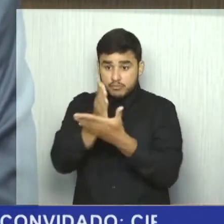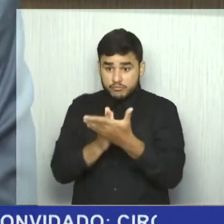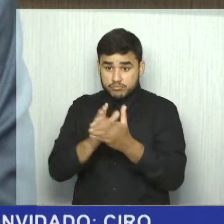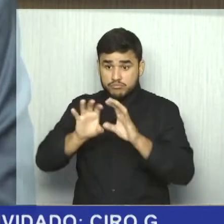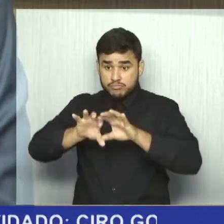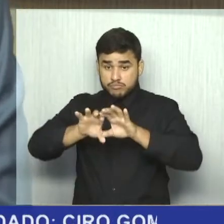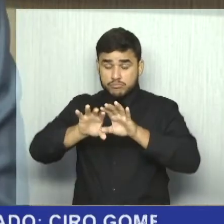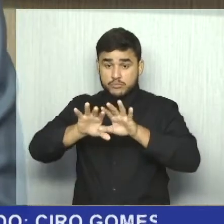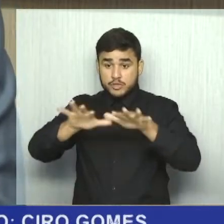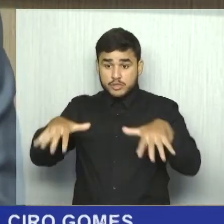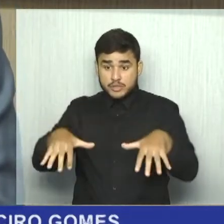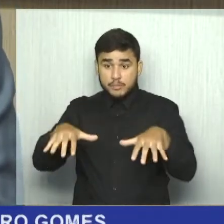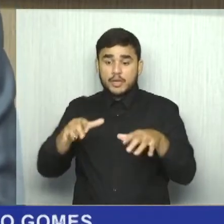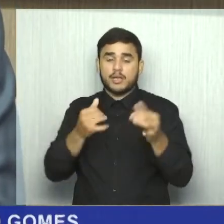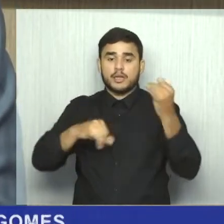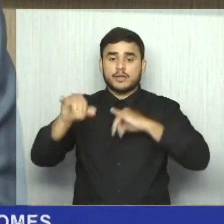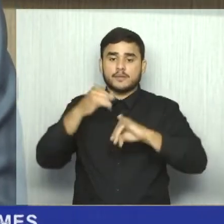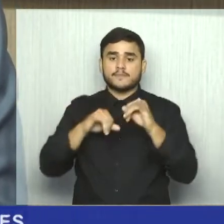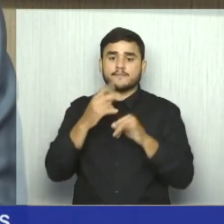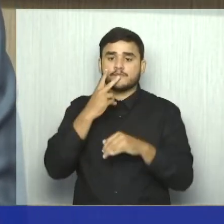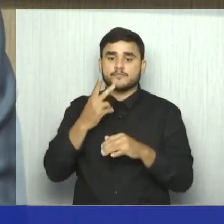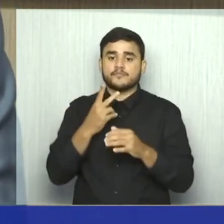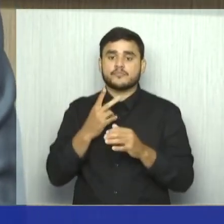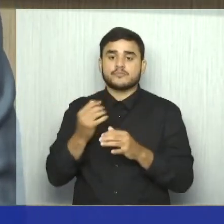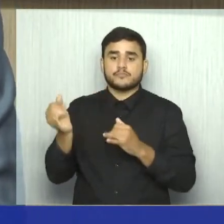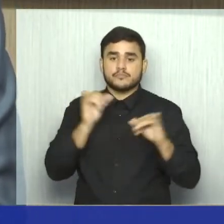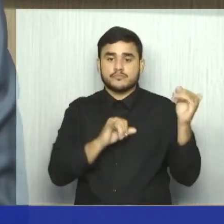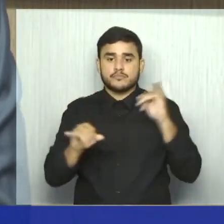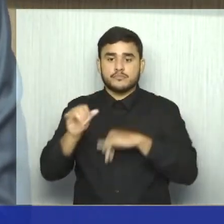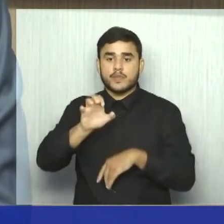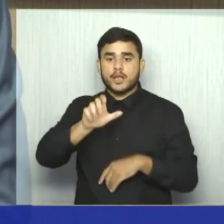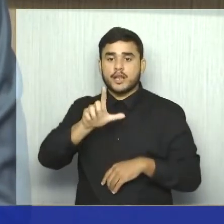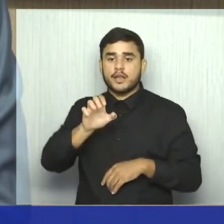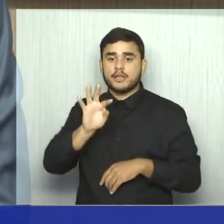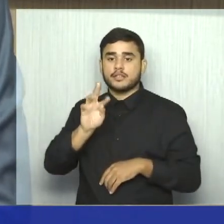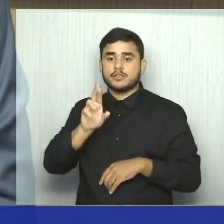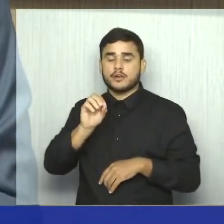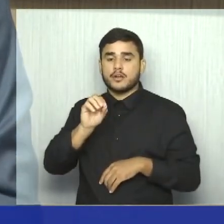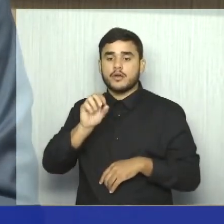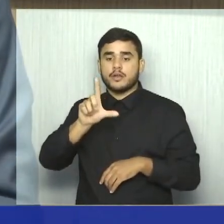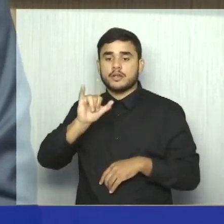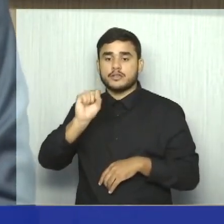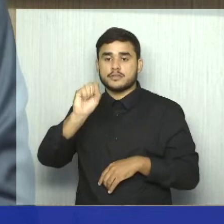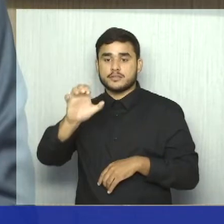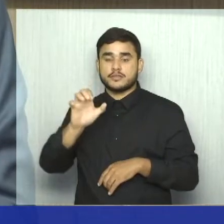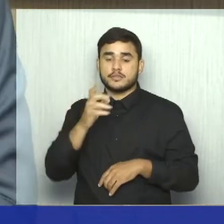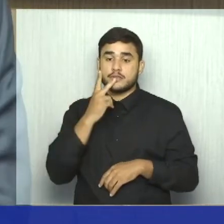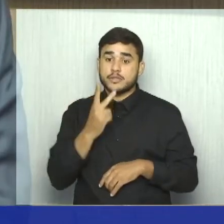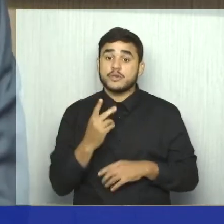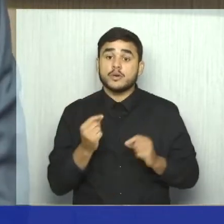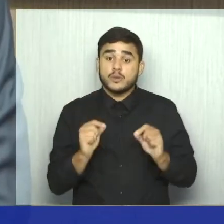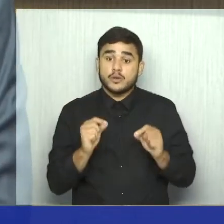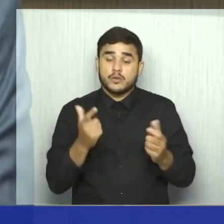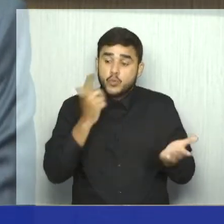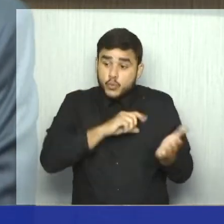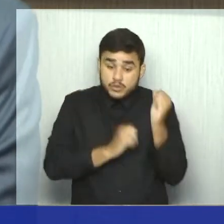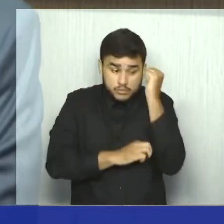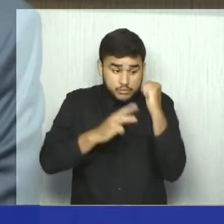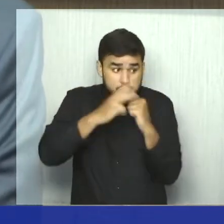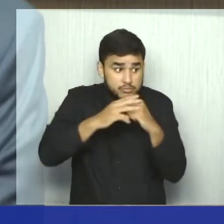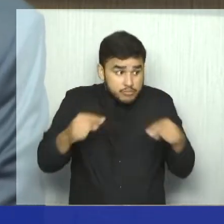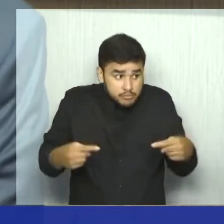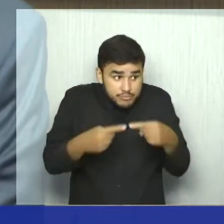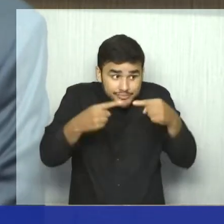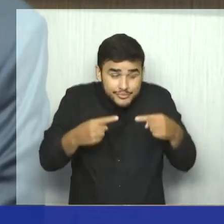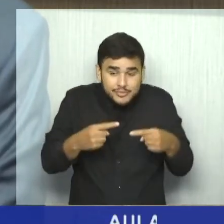com um processo físico chamado eletrólise. Para que esse hidrogênio saia verde, essa energia